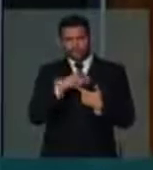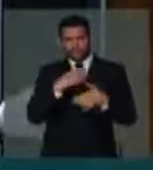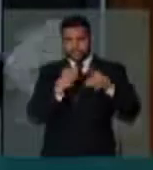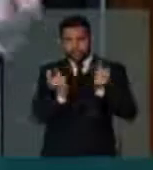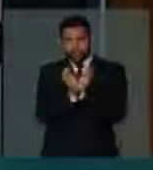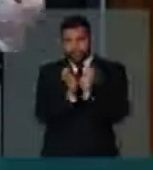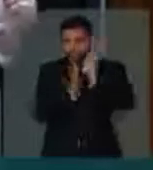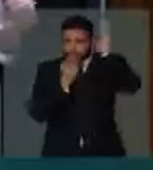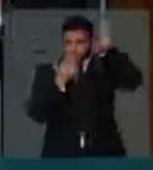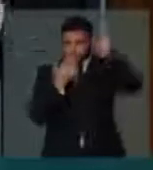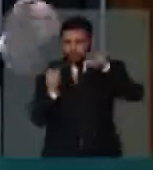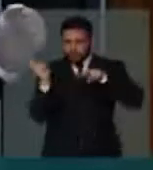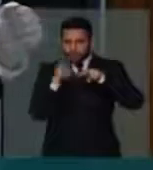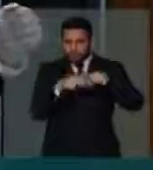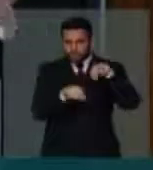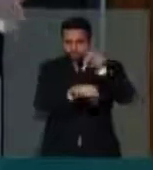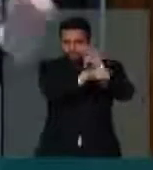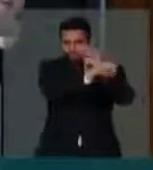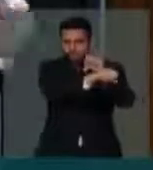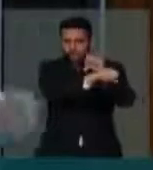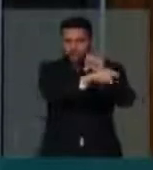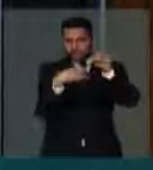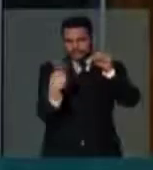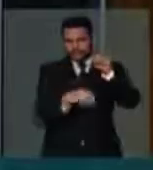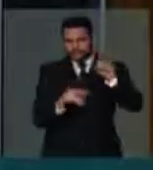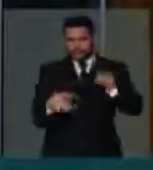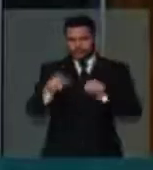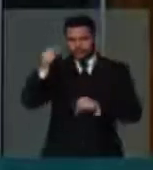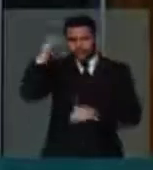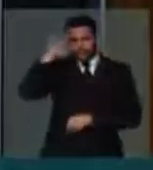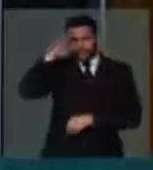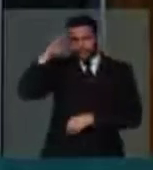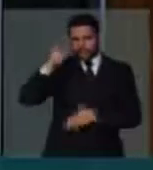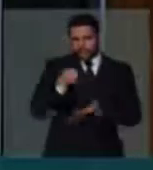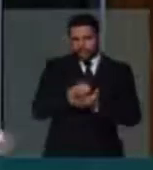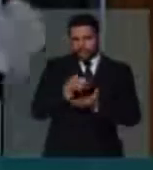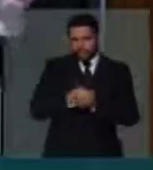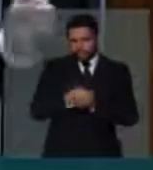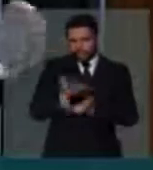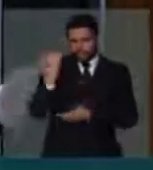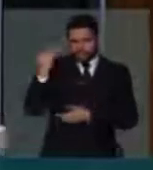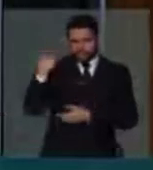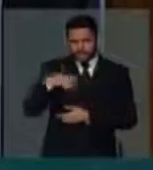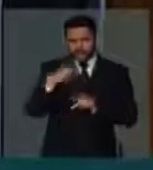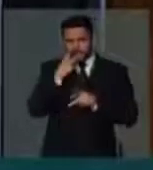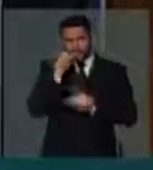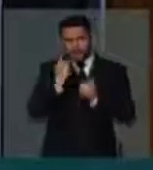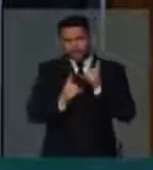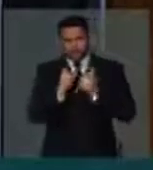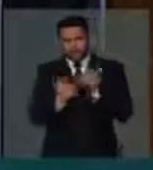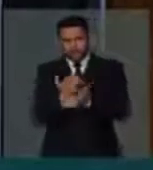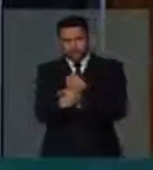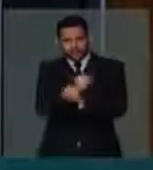indígenas presos no tronco, com correntes, durante o período da ditadura militar, como na época da escravidão.